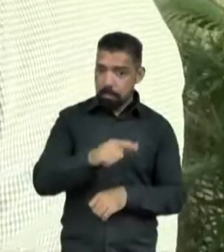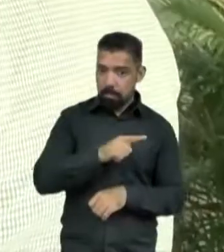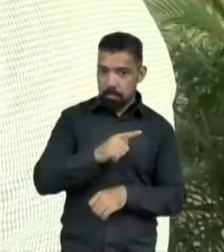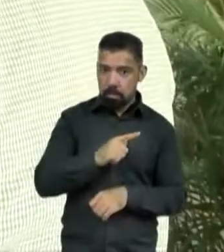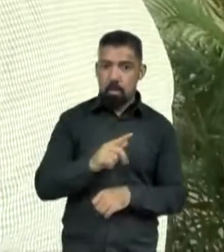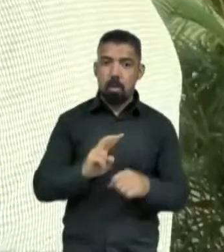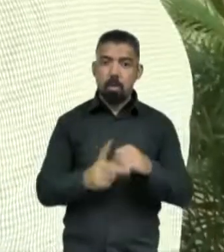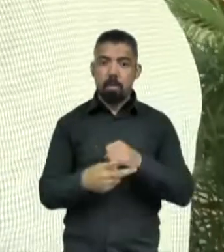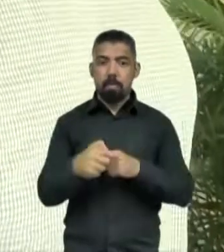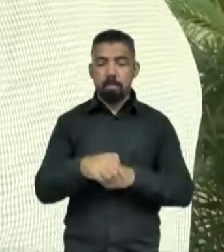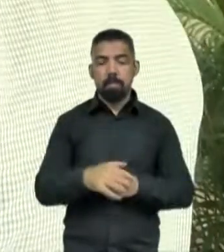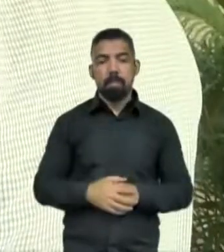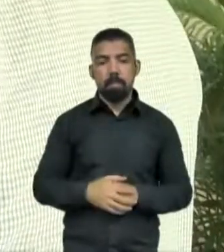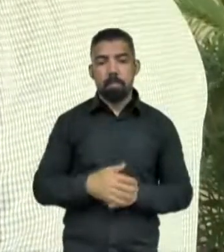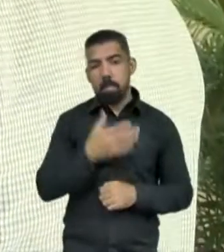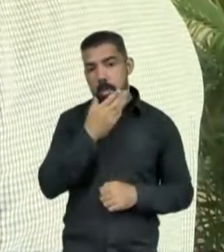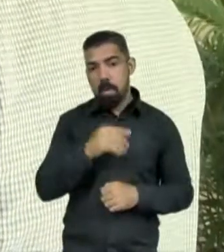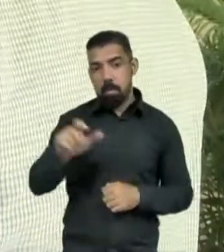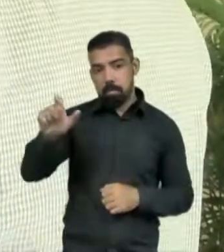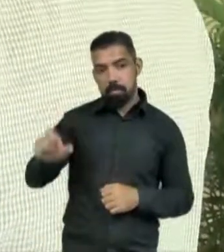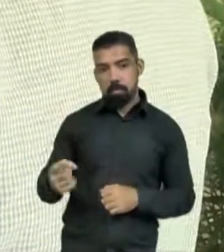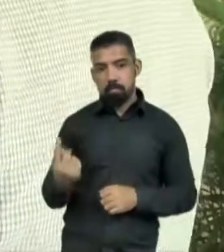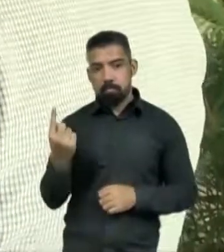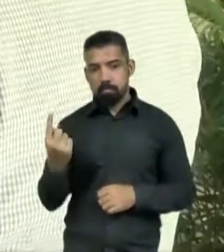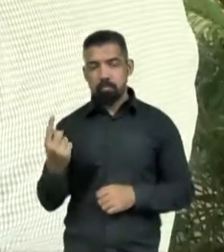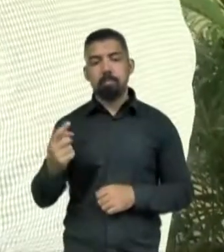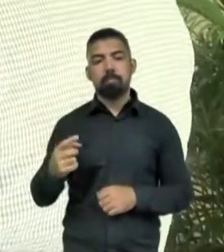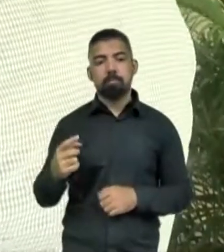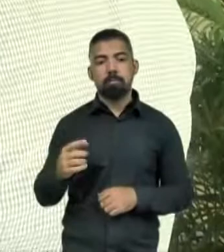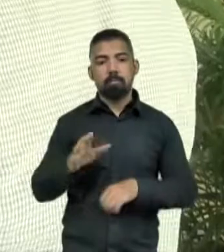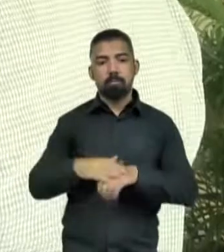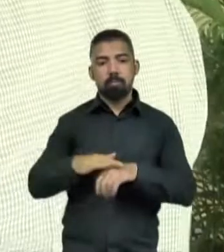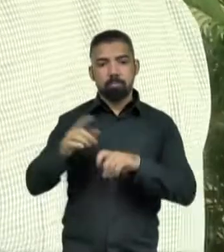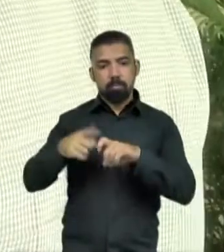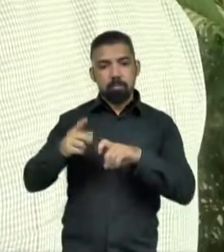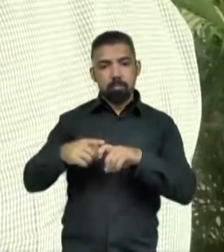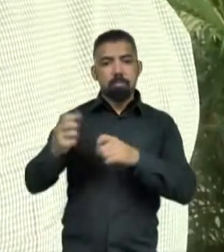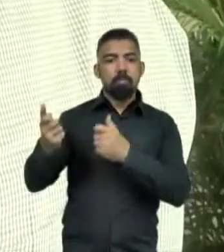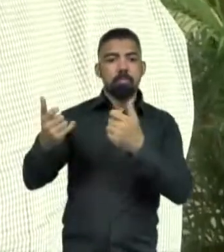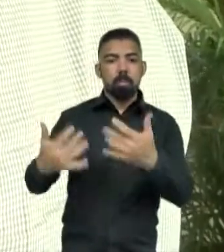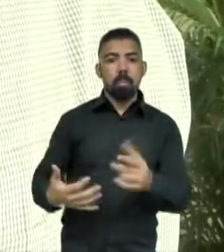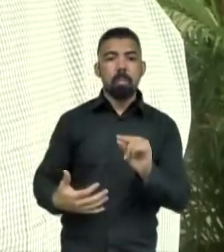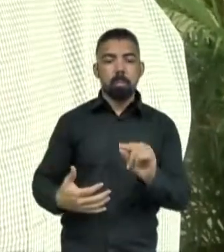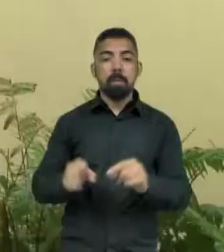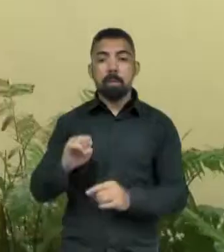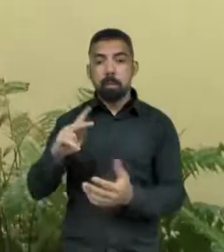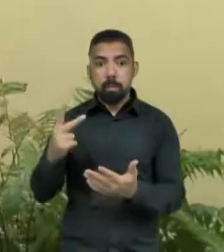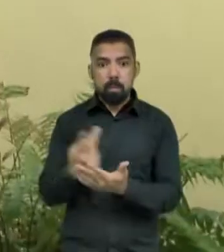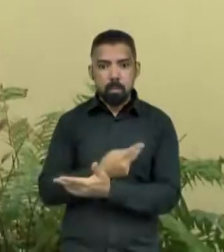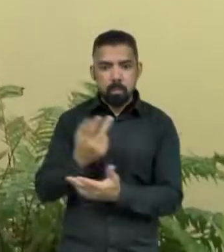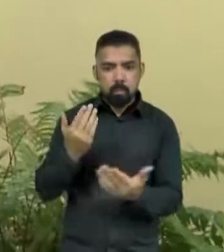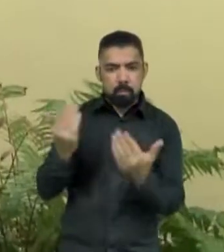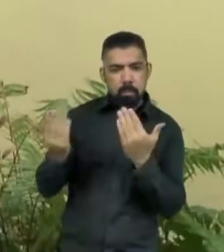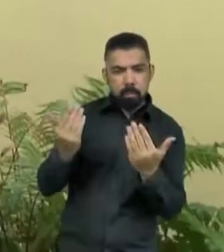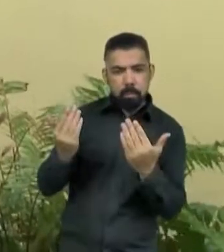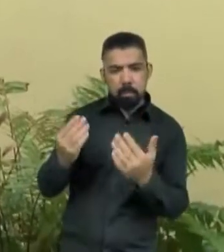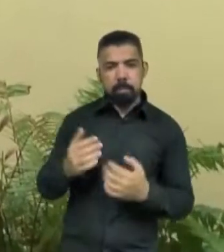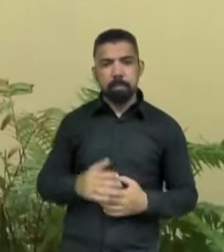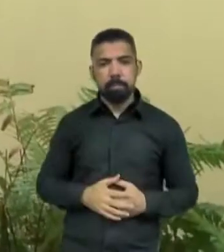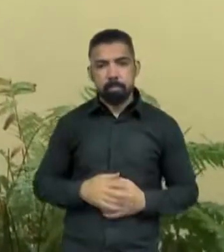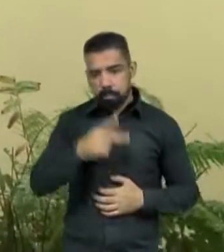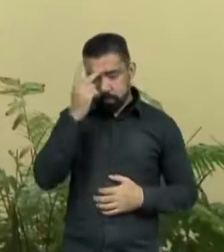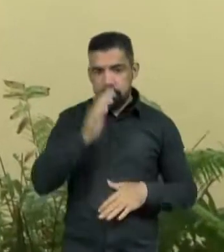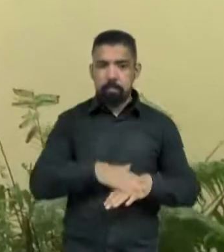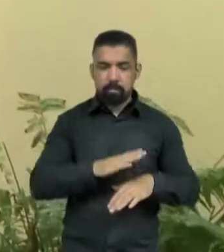O infectologista do Hospital São José, Lauro Perdigão, destaca que, em caso de suspeitas, as pessoas precisam ir